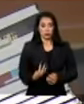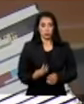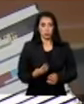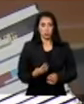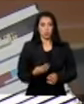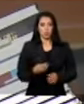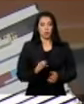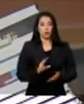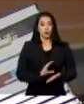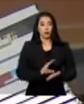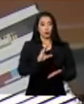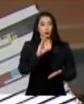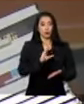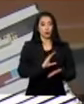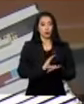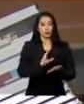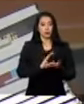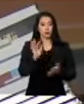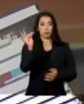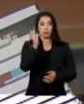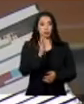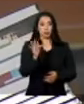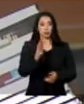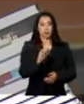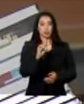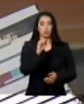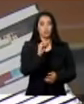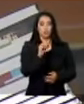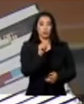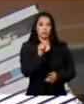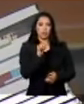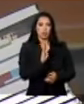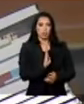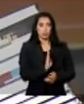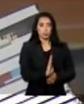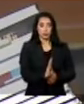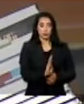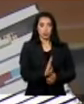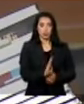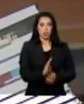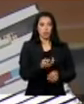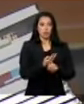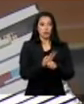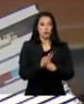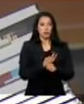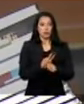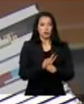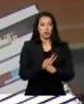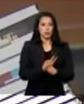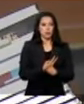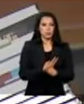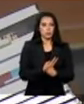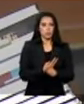Conselho Federal da Ordem dos Advogados do Brasil busca igualmente seja